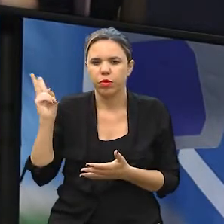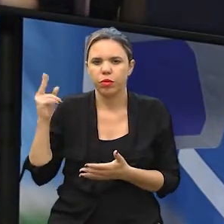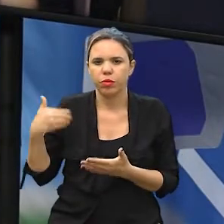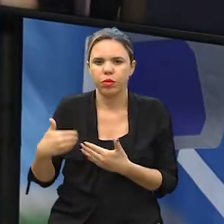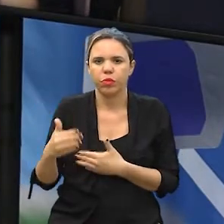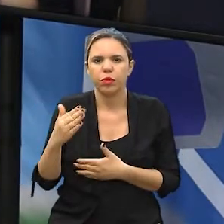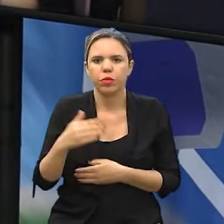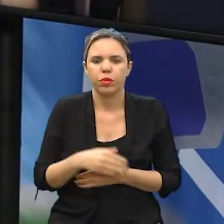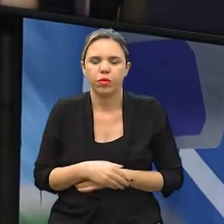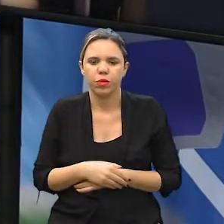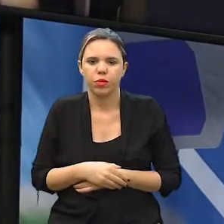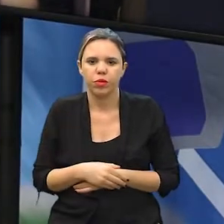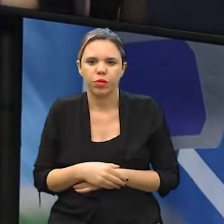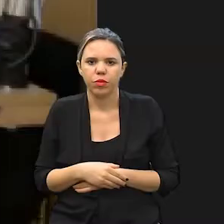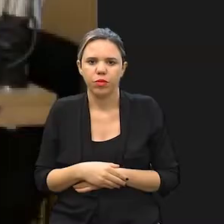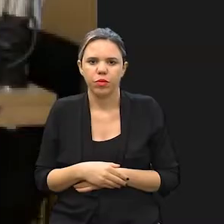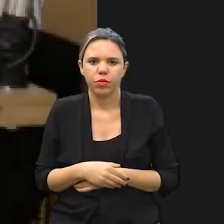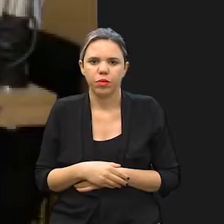não?